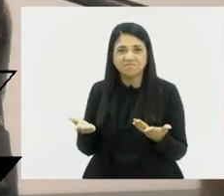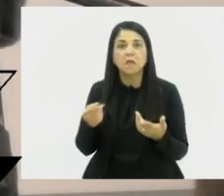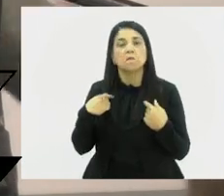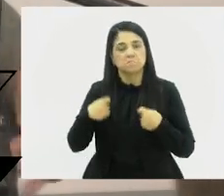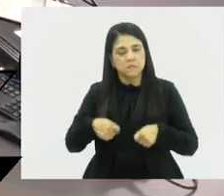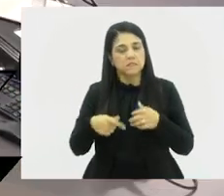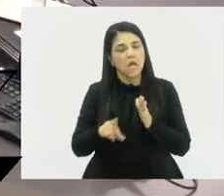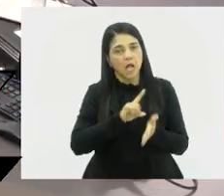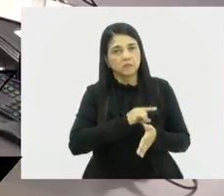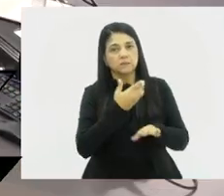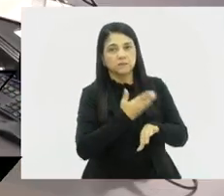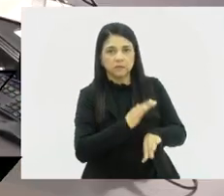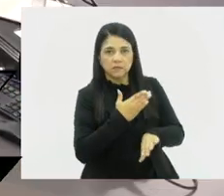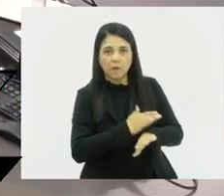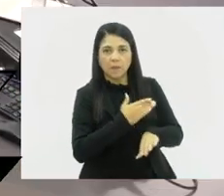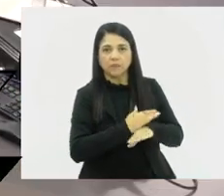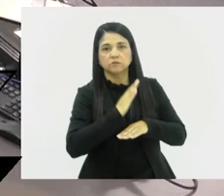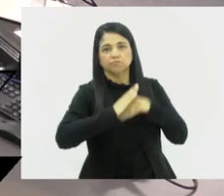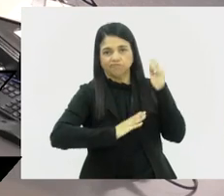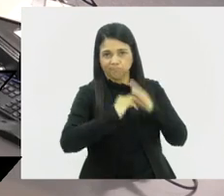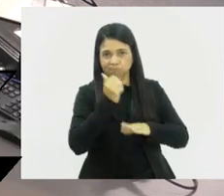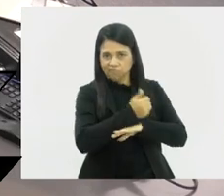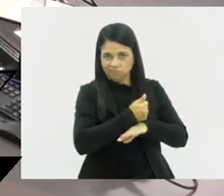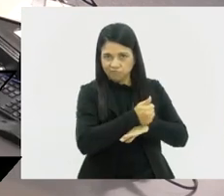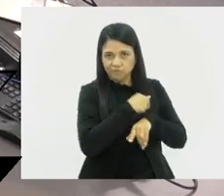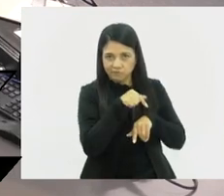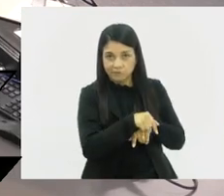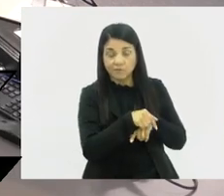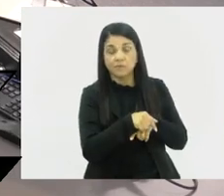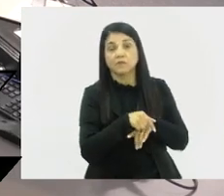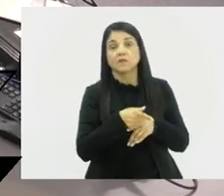prática diversas coisas que será de